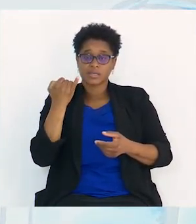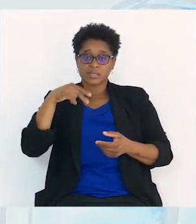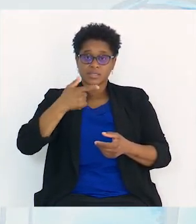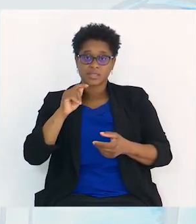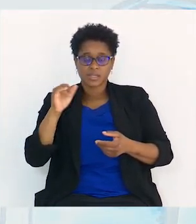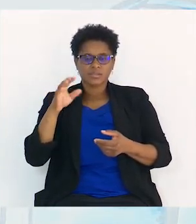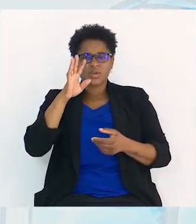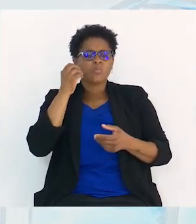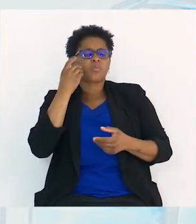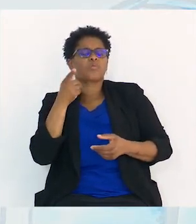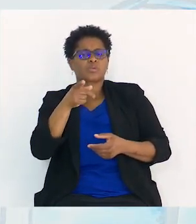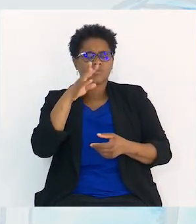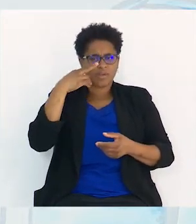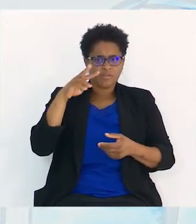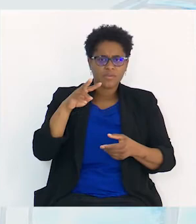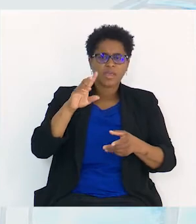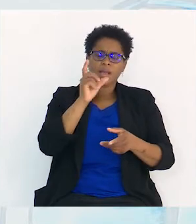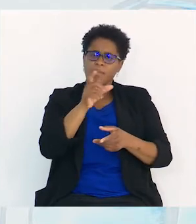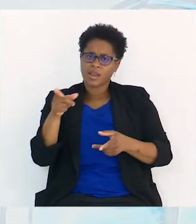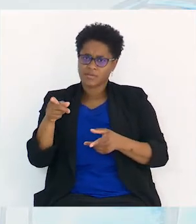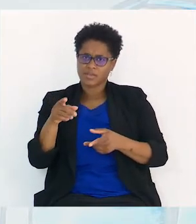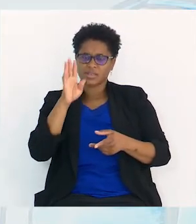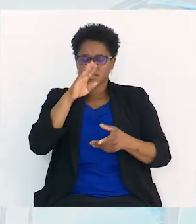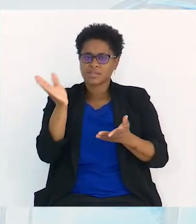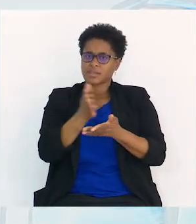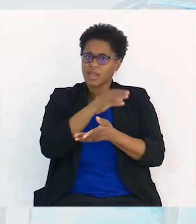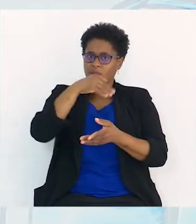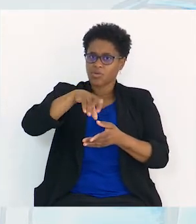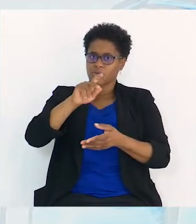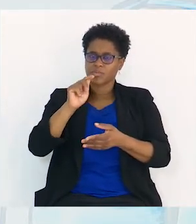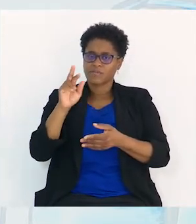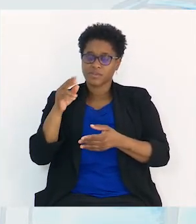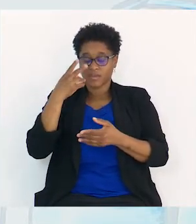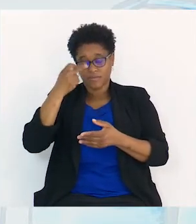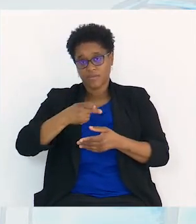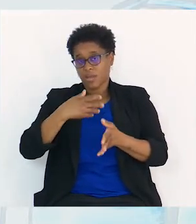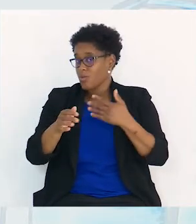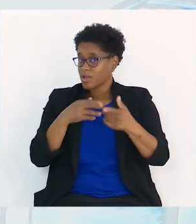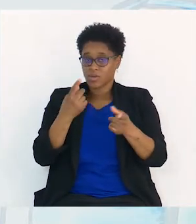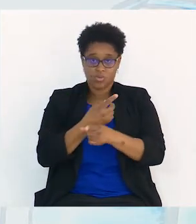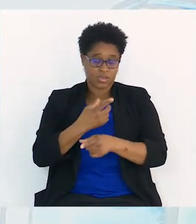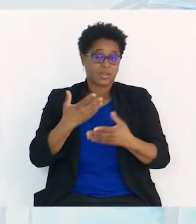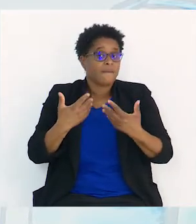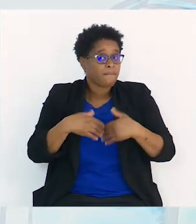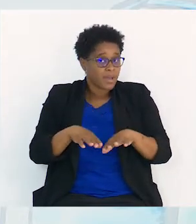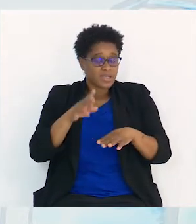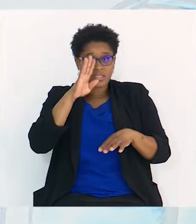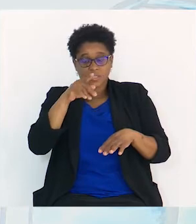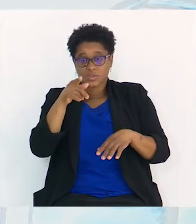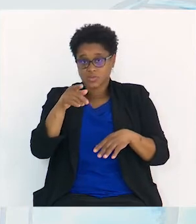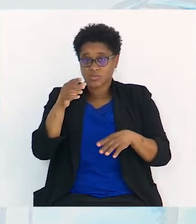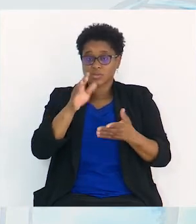o prefixo, fica o quê? Mexido, ok? Fica qualquer coisa. Mas se tu tirar o